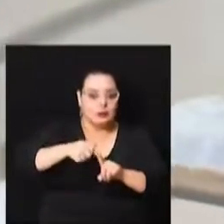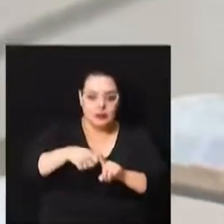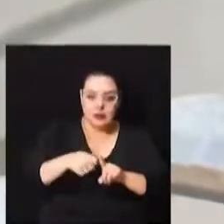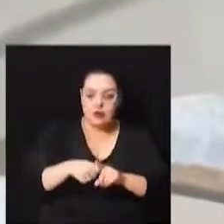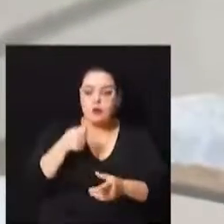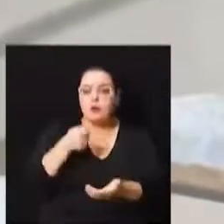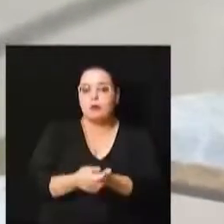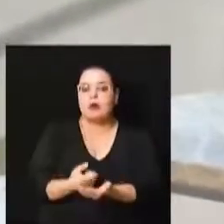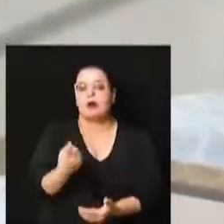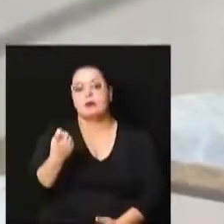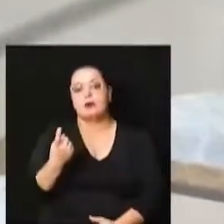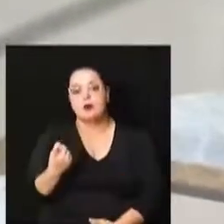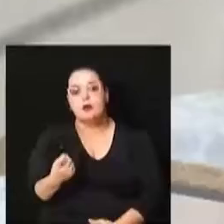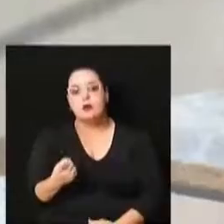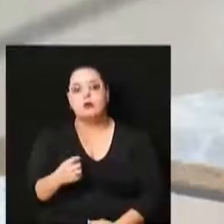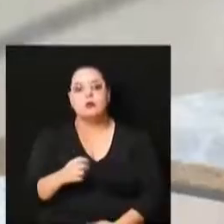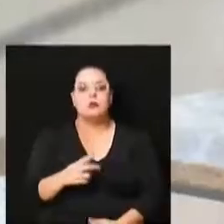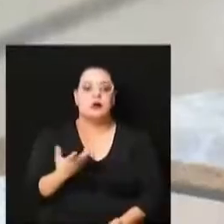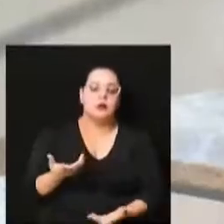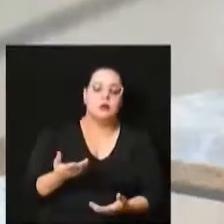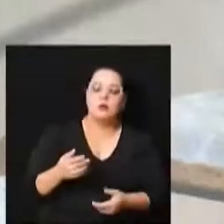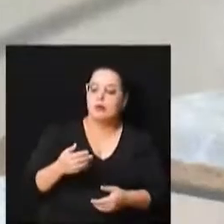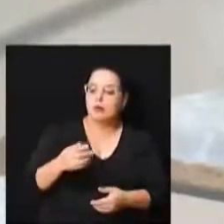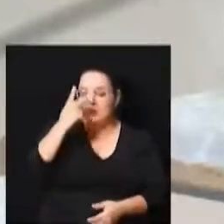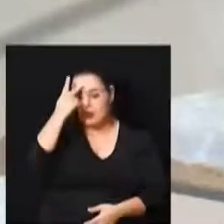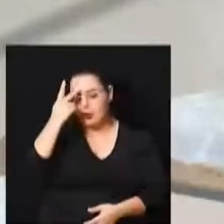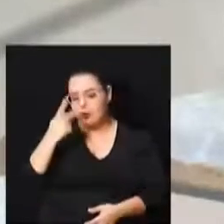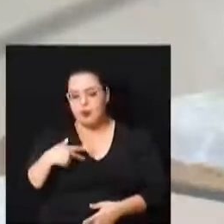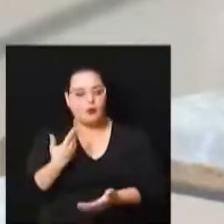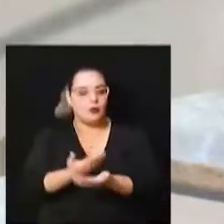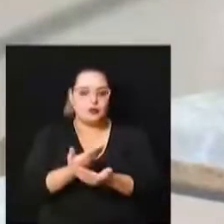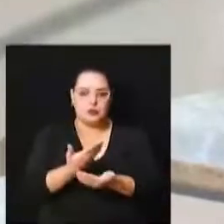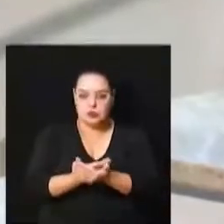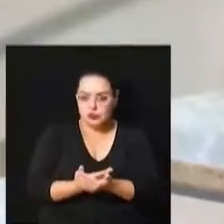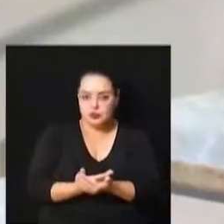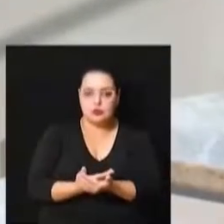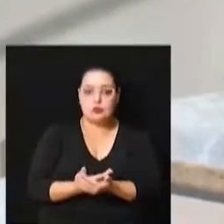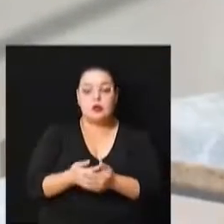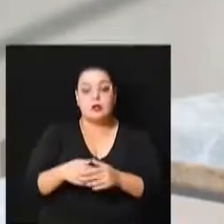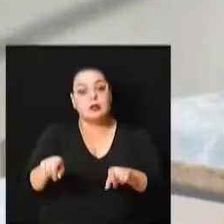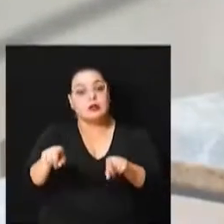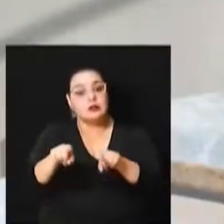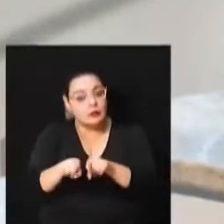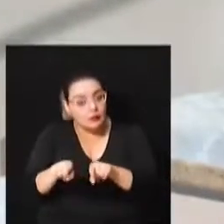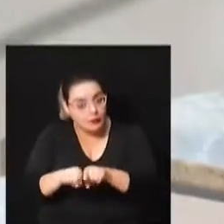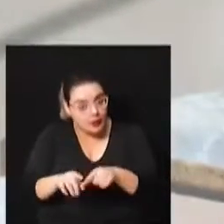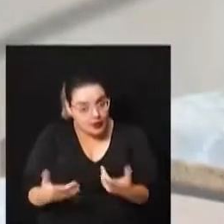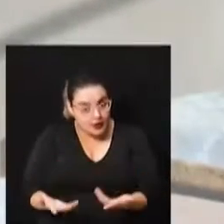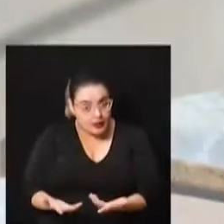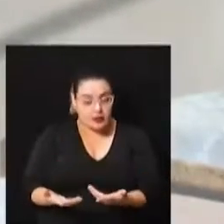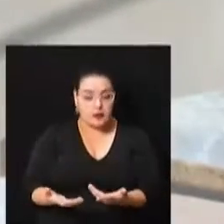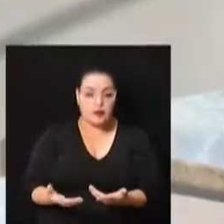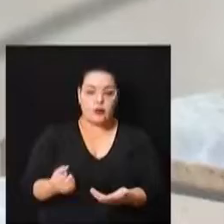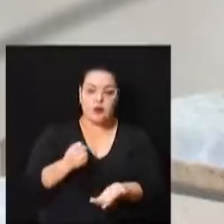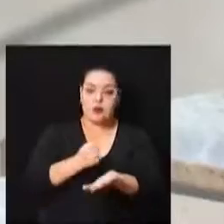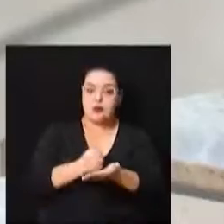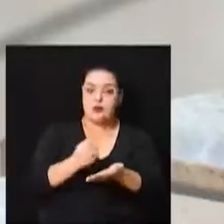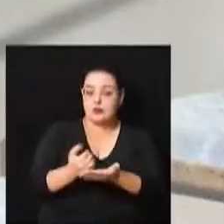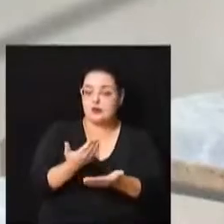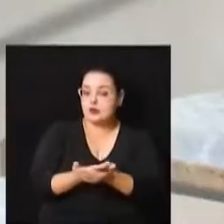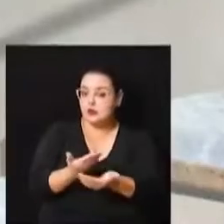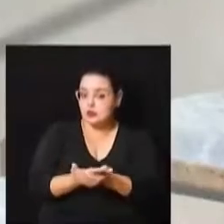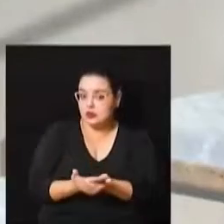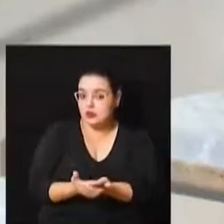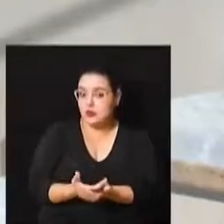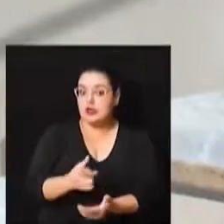um pagamento único que você faz para manutenção, para os seus estudos e tudo mais. E também, o visto de